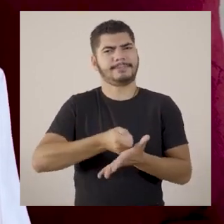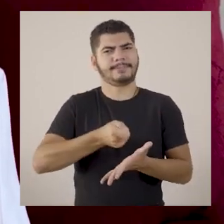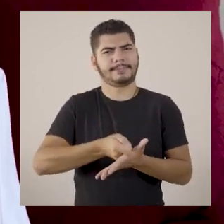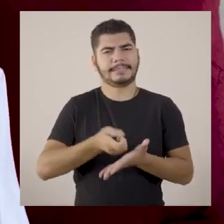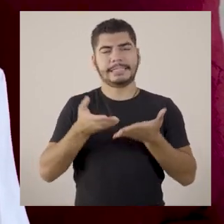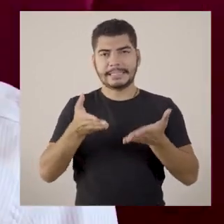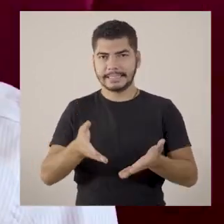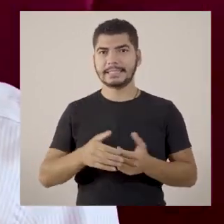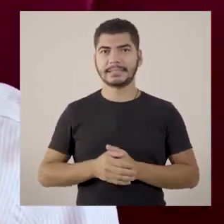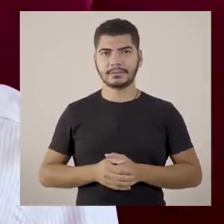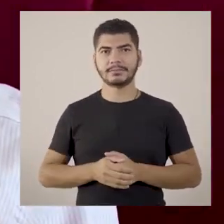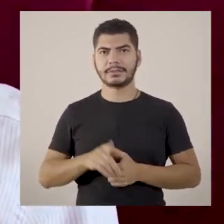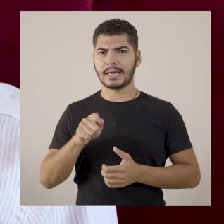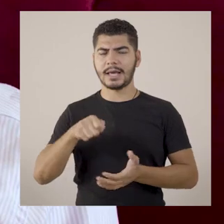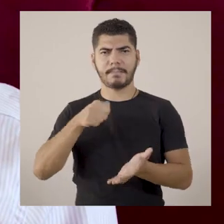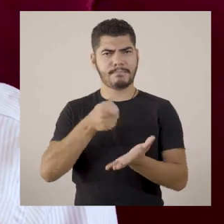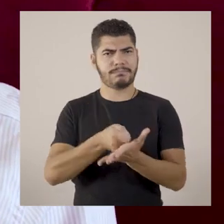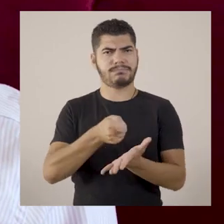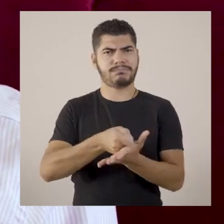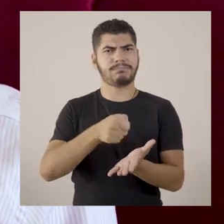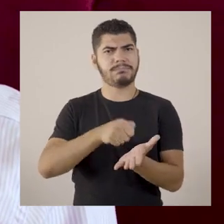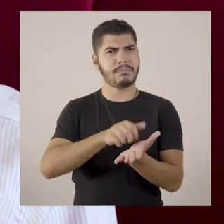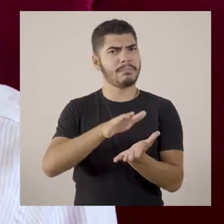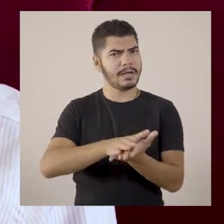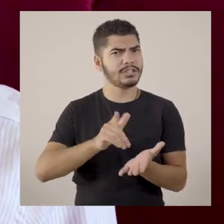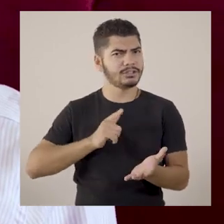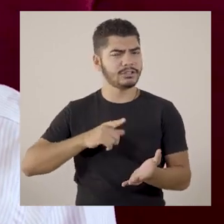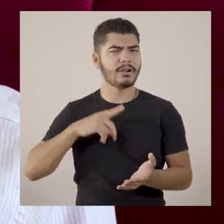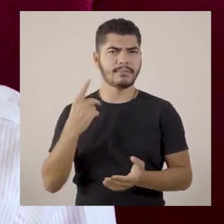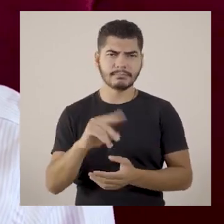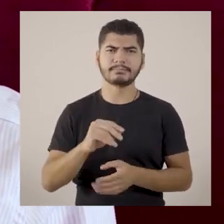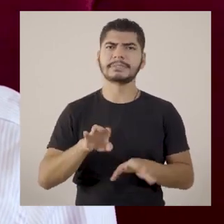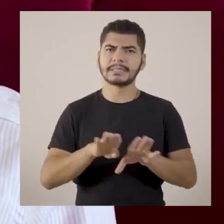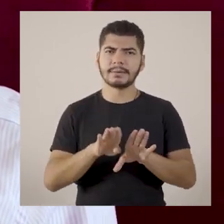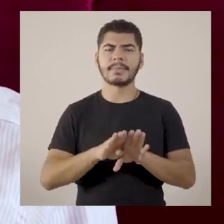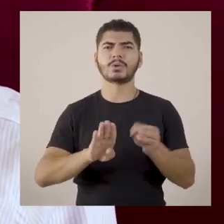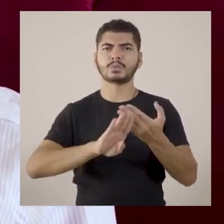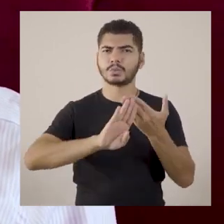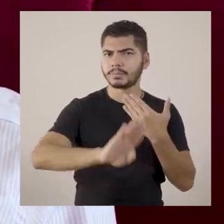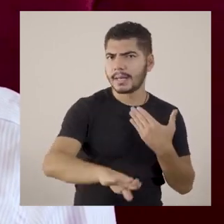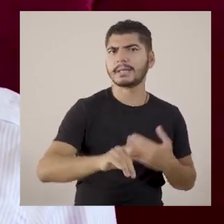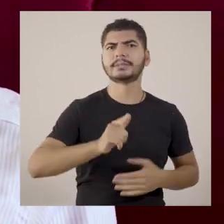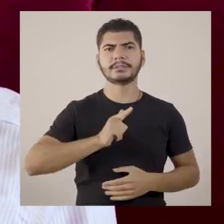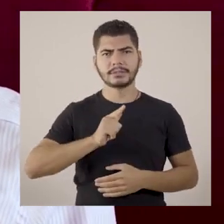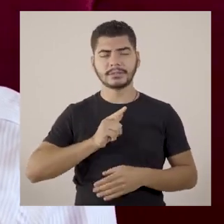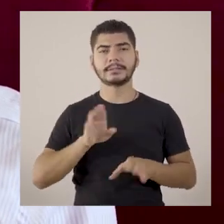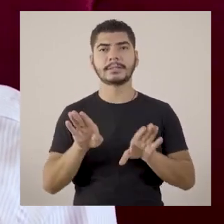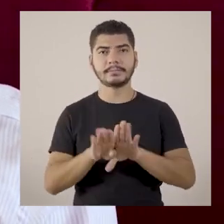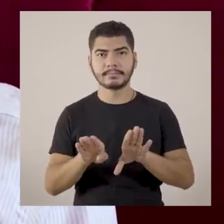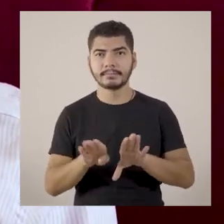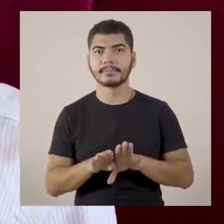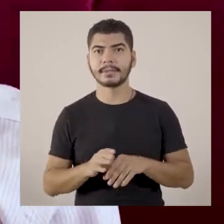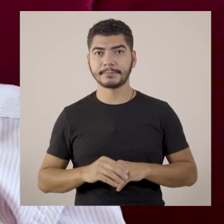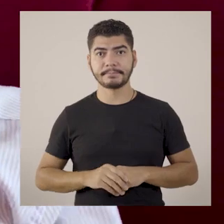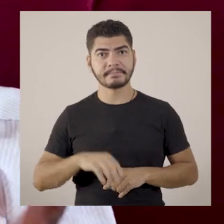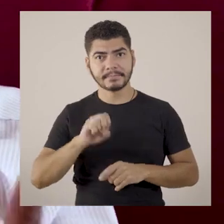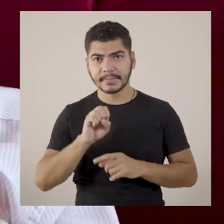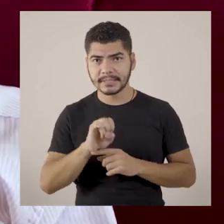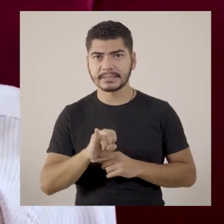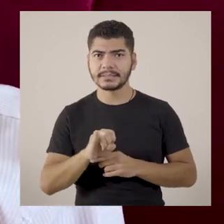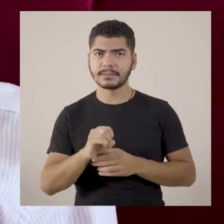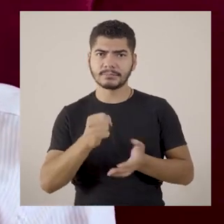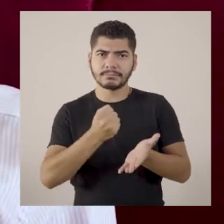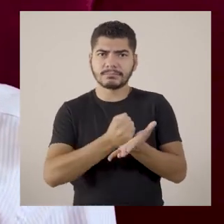rígido essa parte aí. Era punido, até com gancho mesmo, suspenso mesmo. Ou